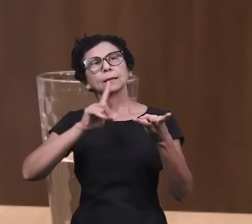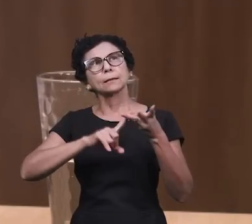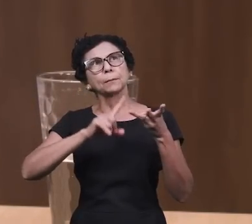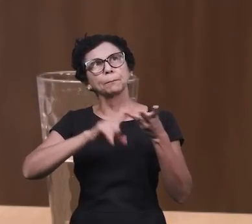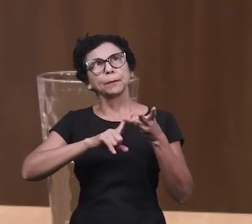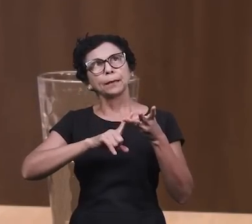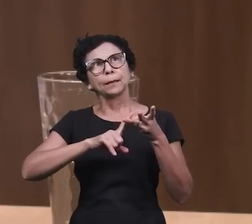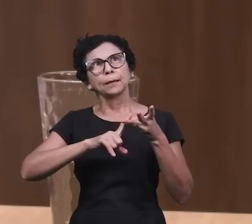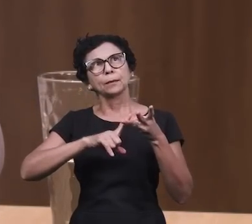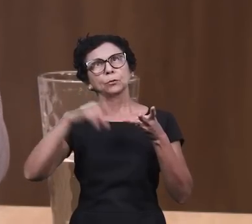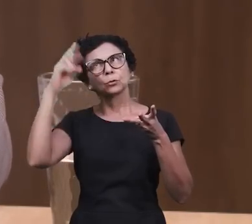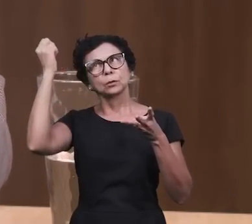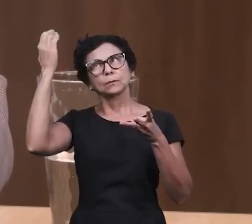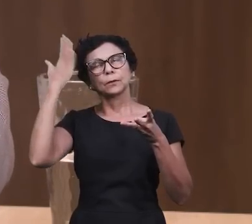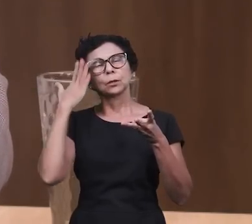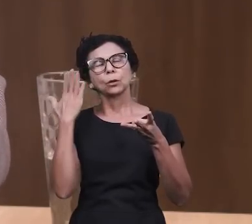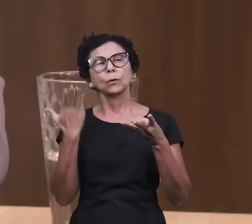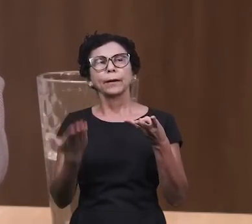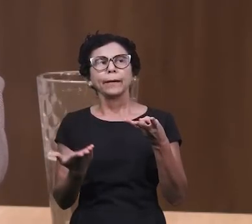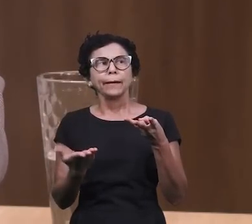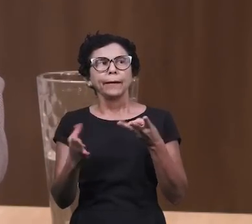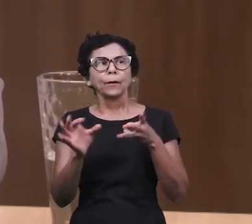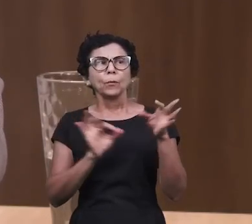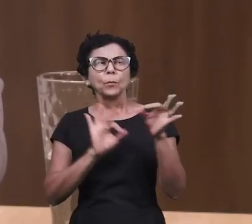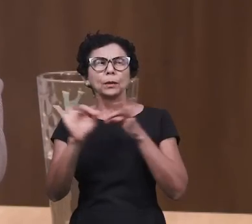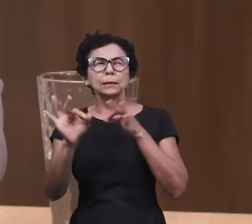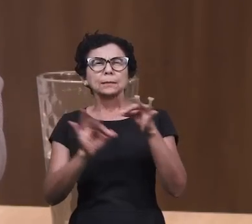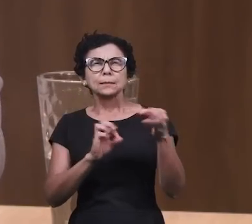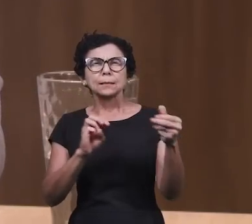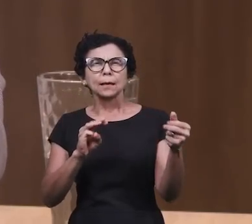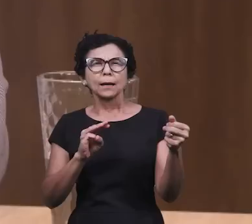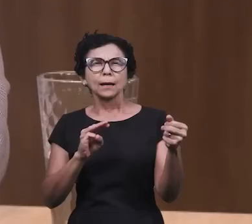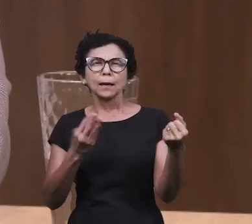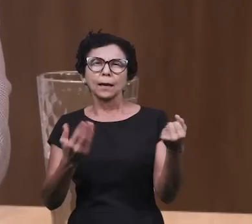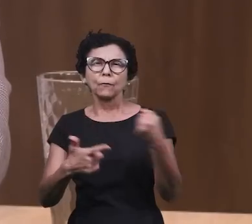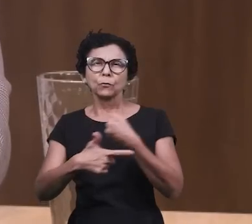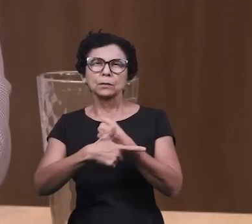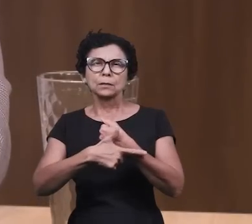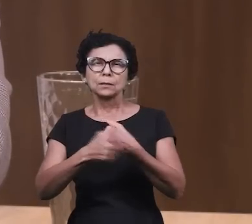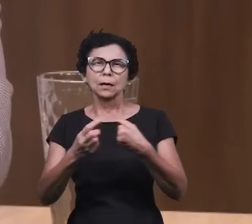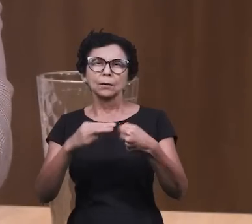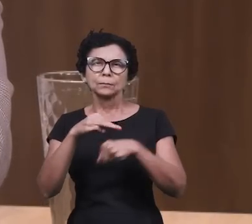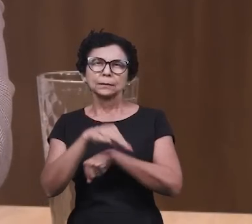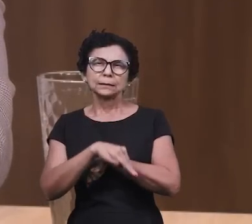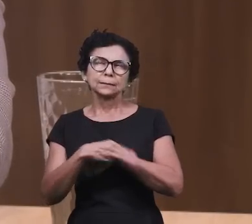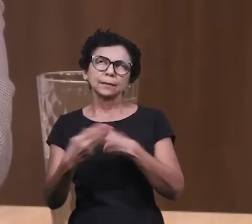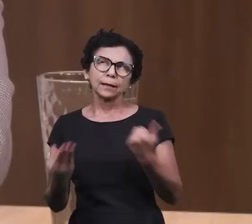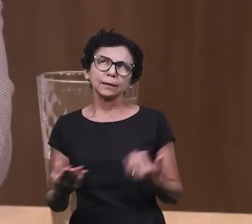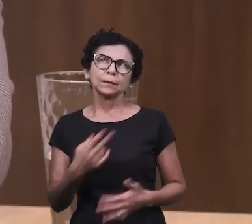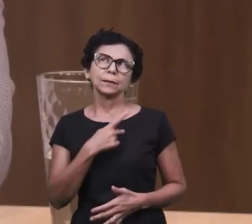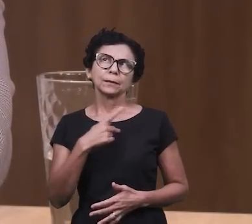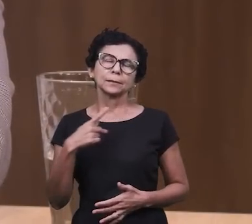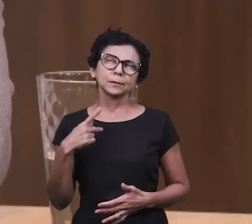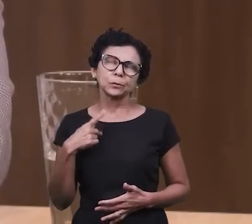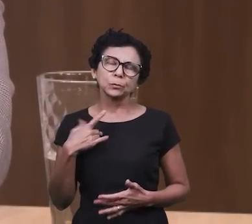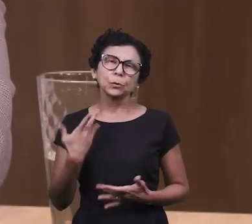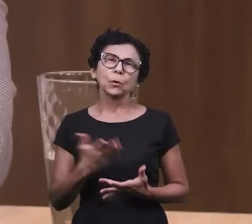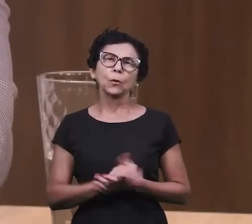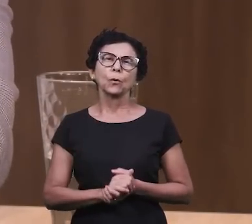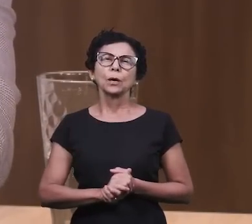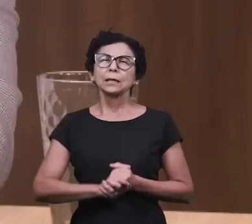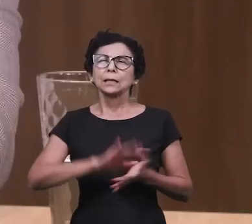trabalhar conosco com relação a ministérios, começou a tirar de nós toda aquela ideia de